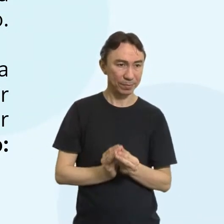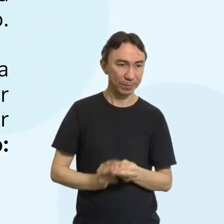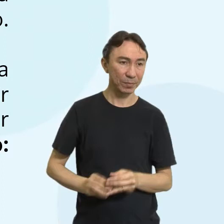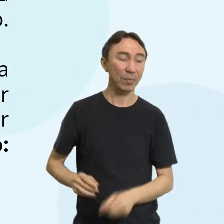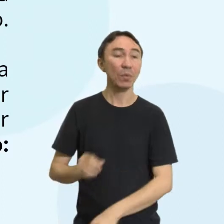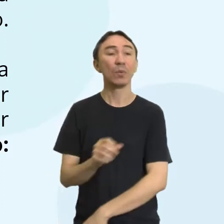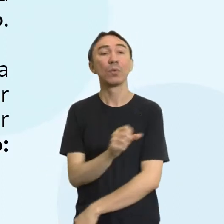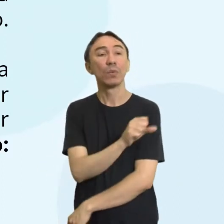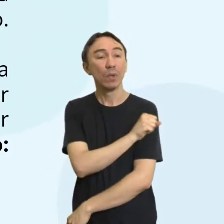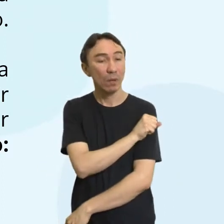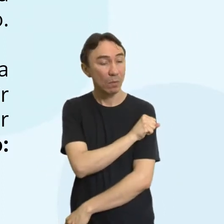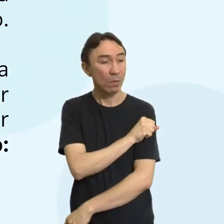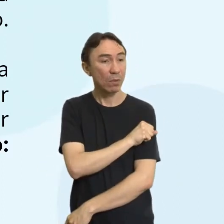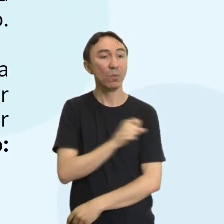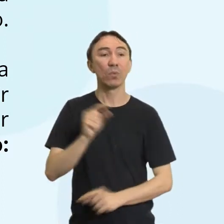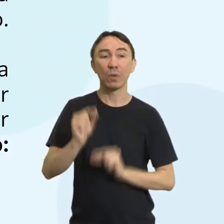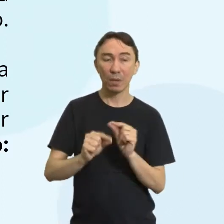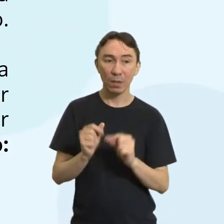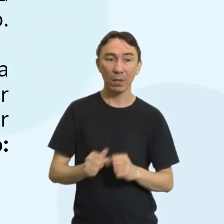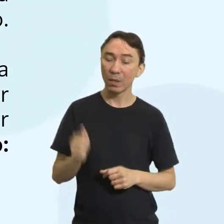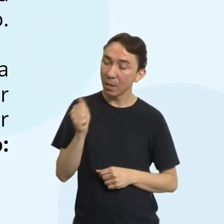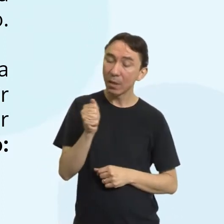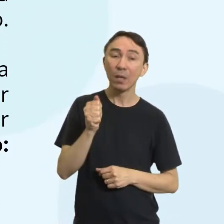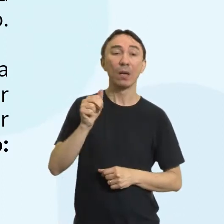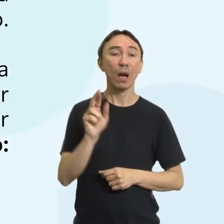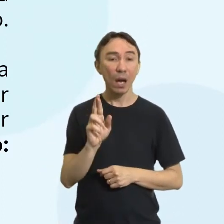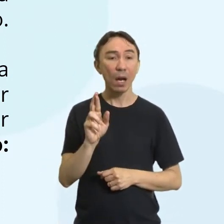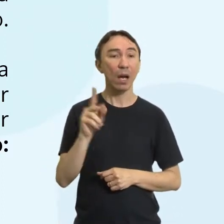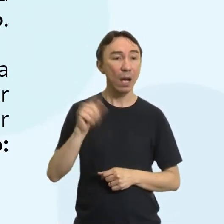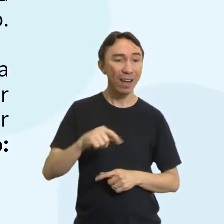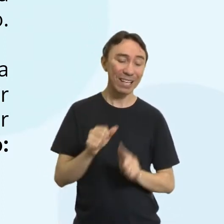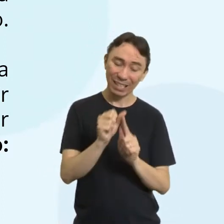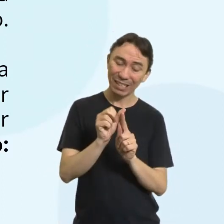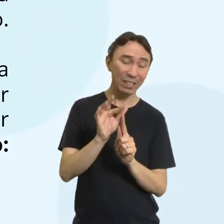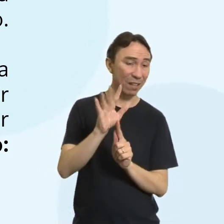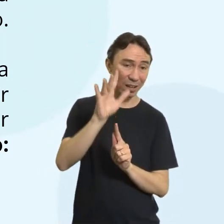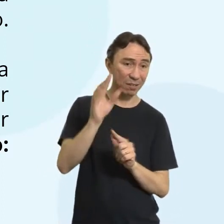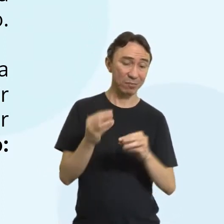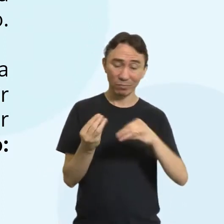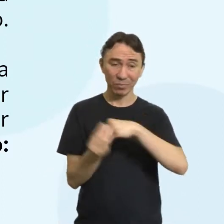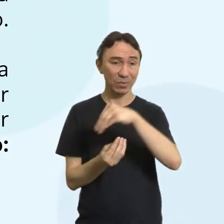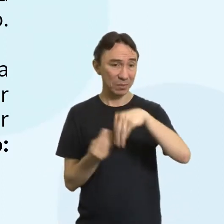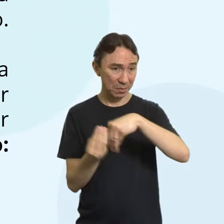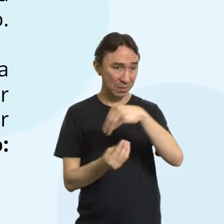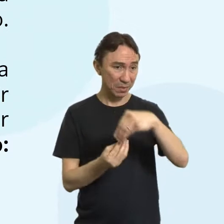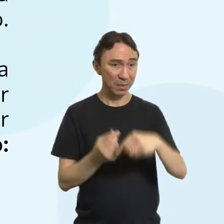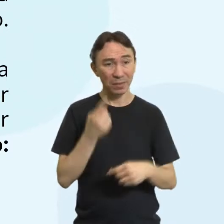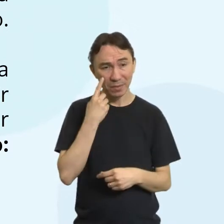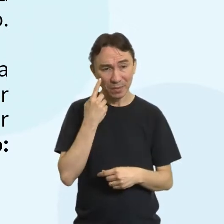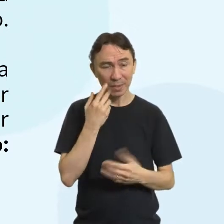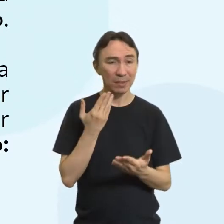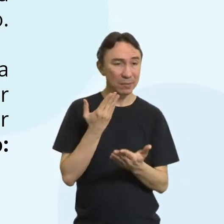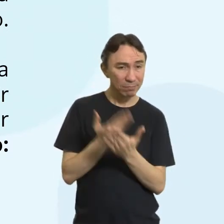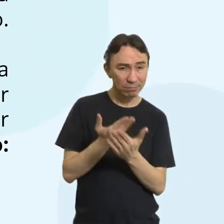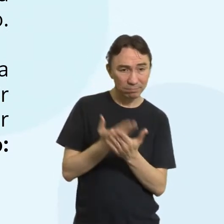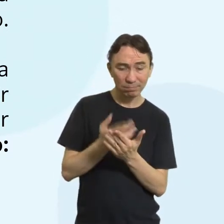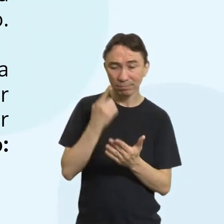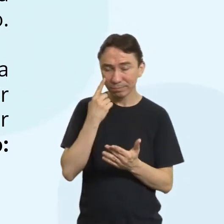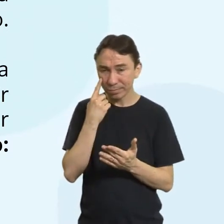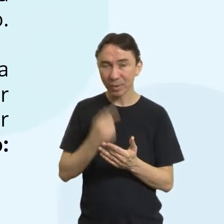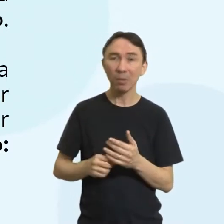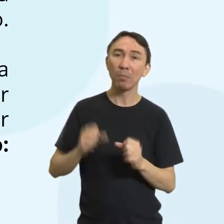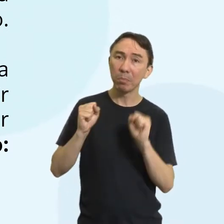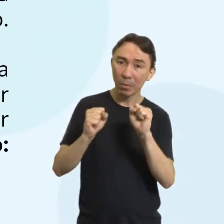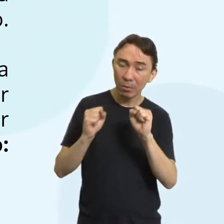mistura de gases, identificando sua composição, e discutir fenômenos naturais ou antrópicos que podem alterar essa